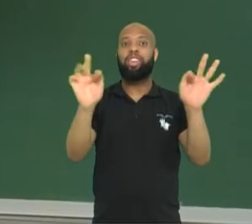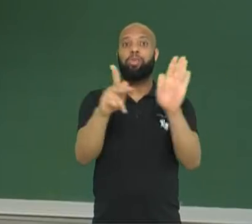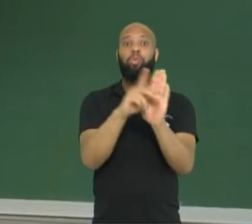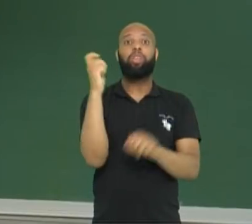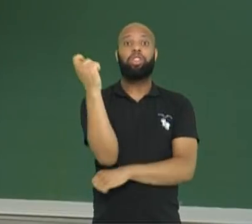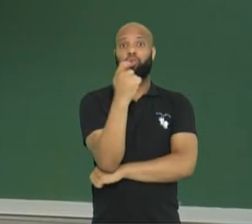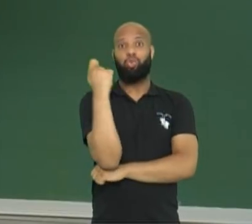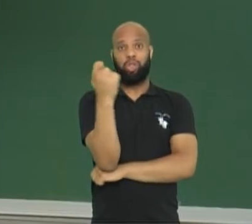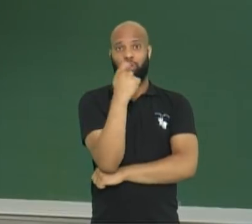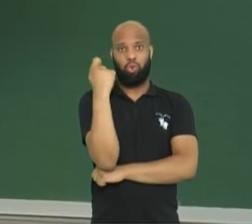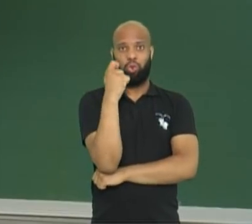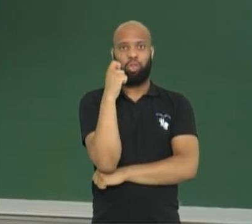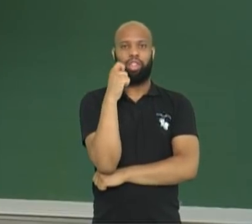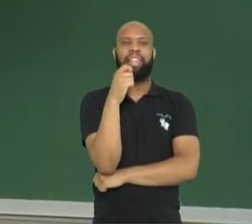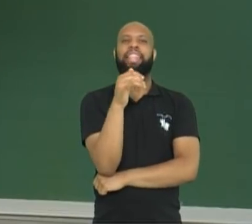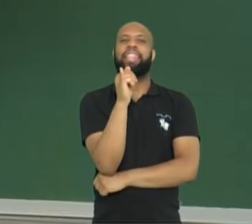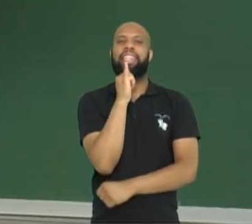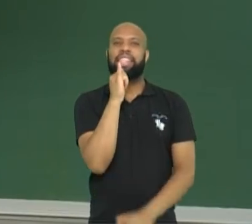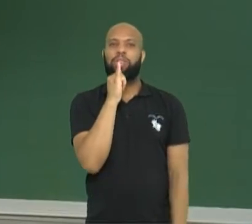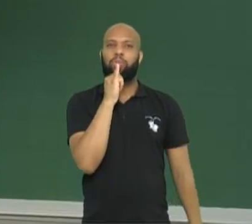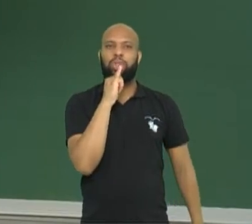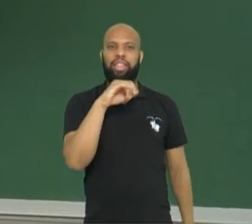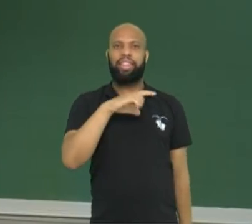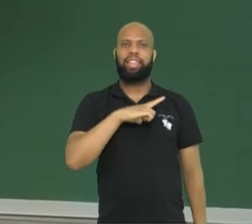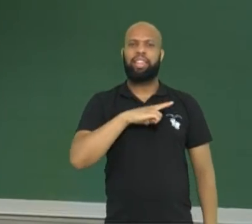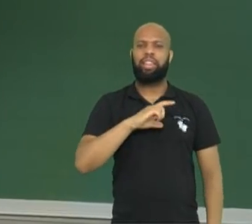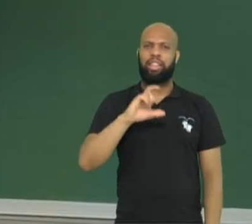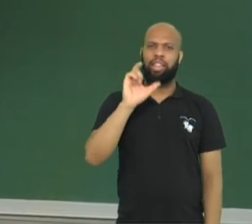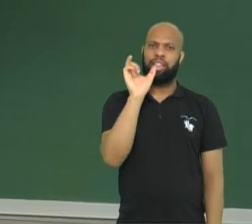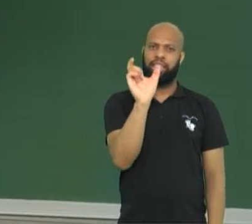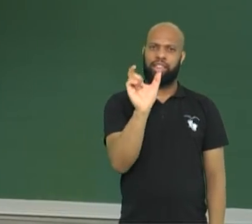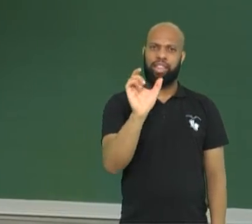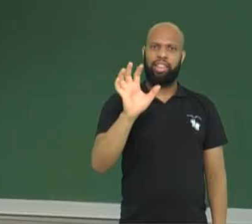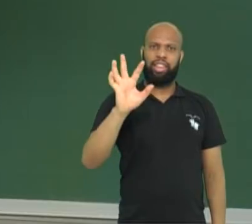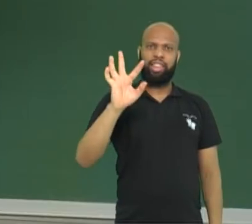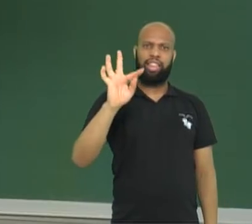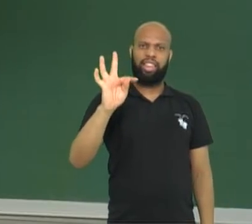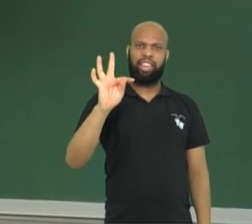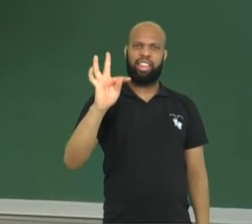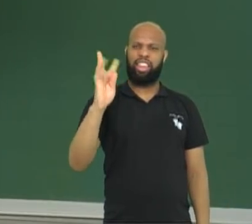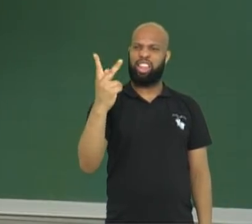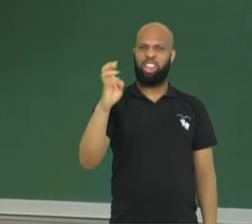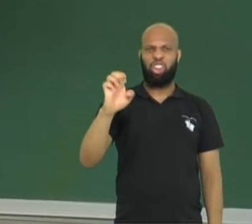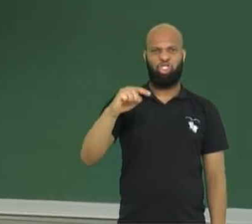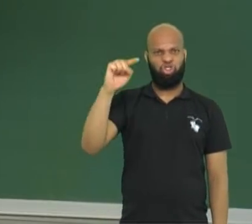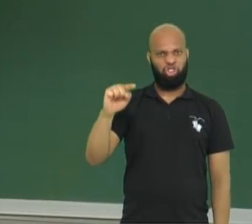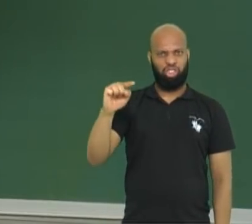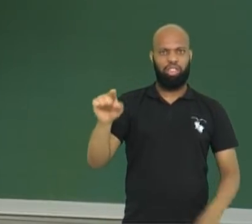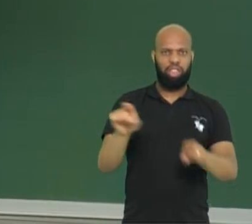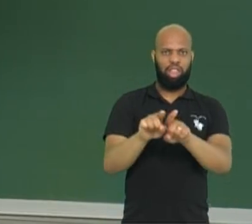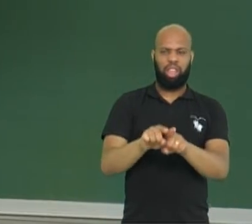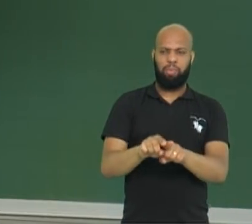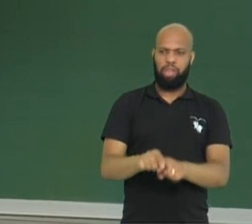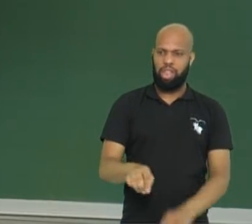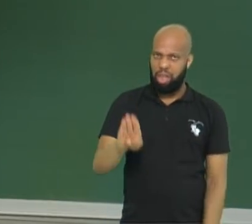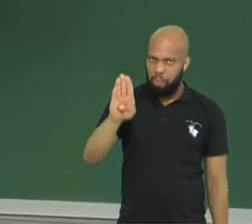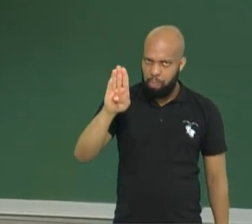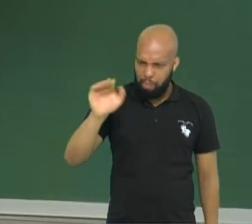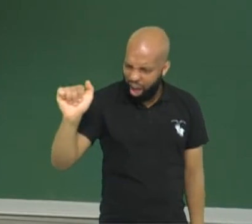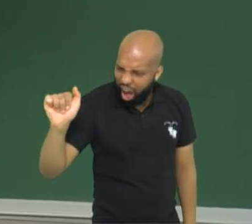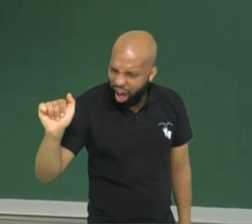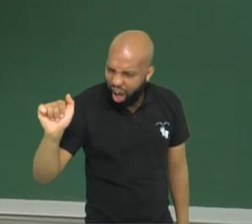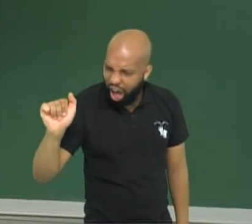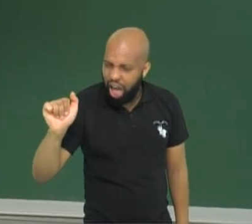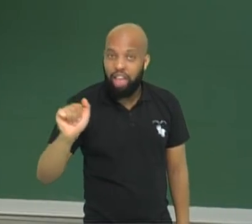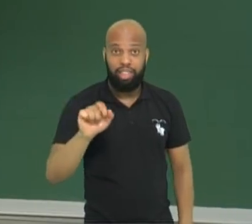Você já ouviu falar em tchê, por exemplo, né? Que é uma expressão baguri, né? Então, algumas expressões, por exemplo,